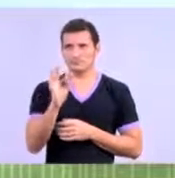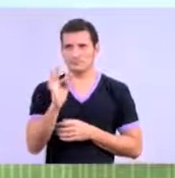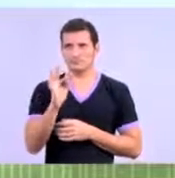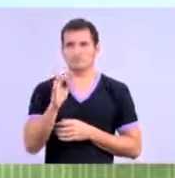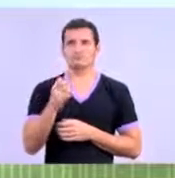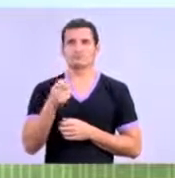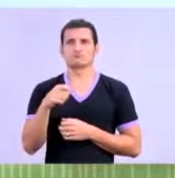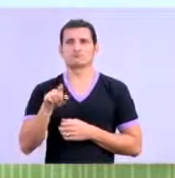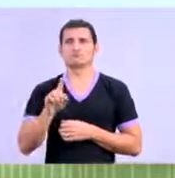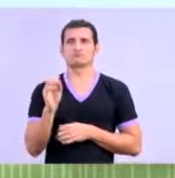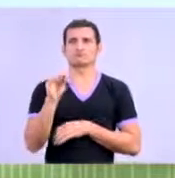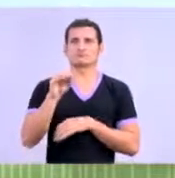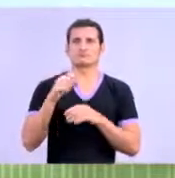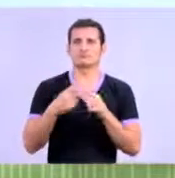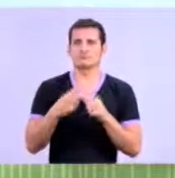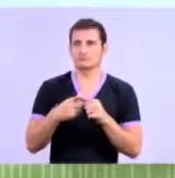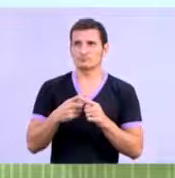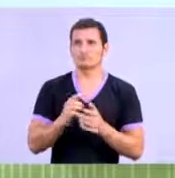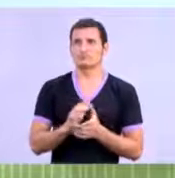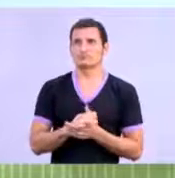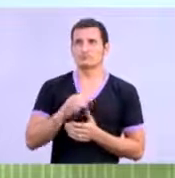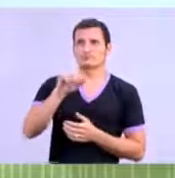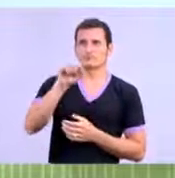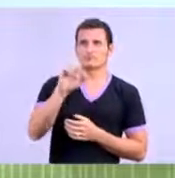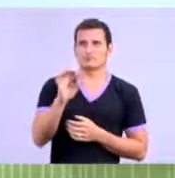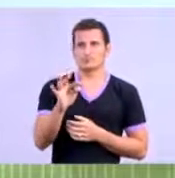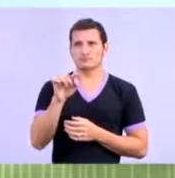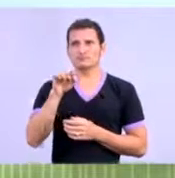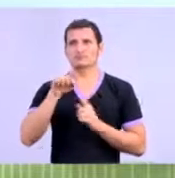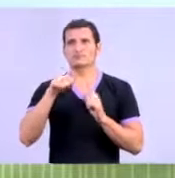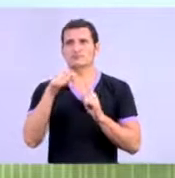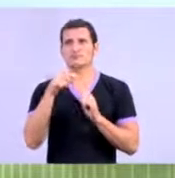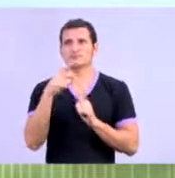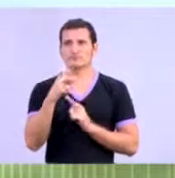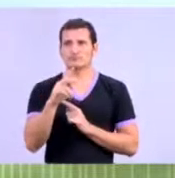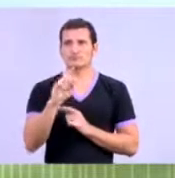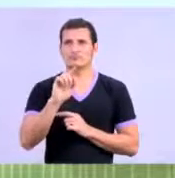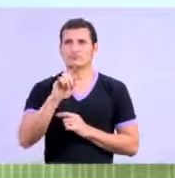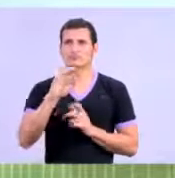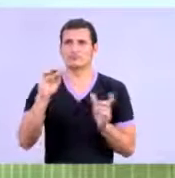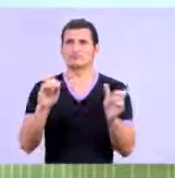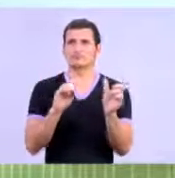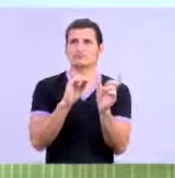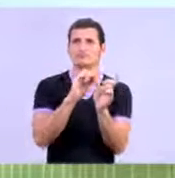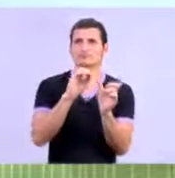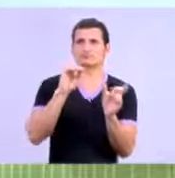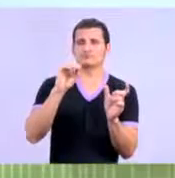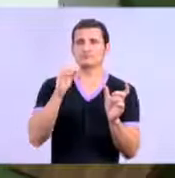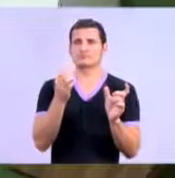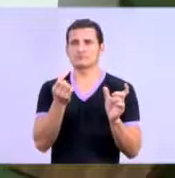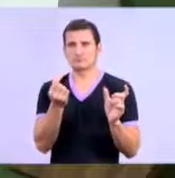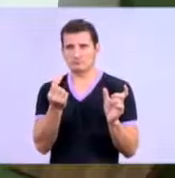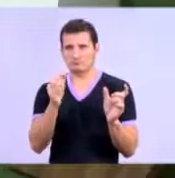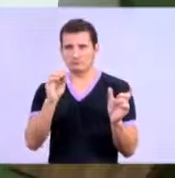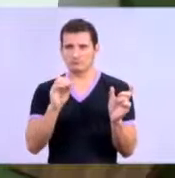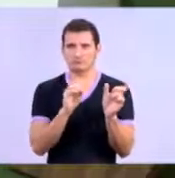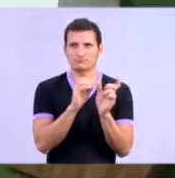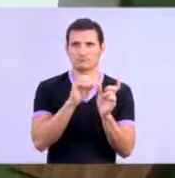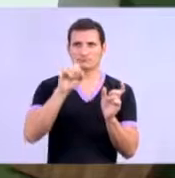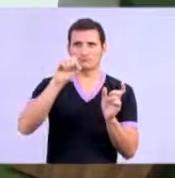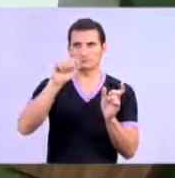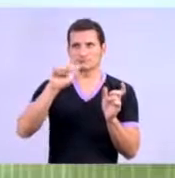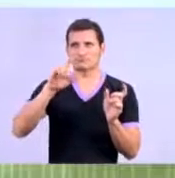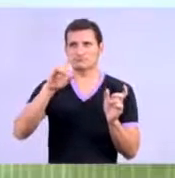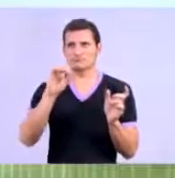não implementaria o set saldo? O set saldo, qual é o objetivo dele? Não é atribuir o valor ao saldo, professor? Não é? Isso. Seria isso? Então, o